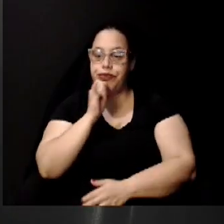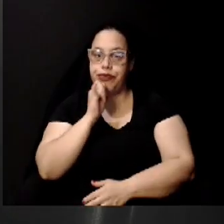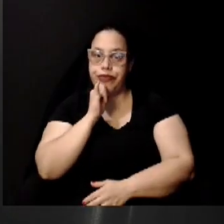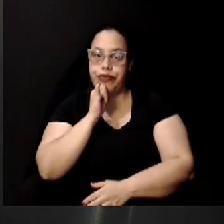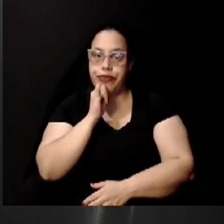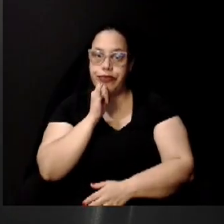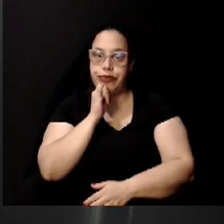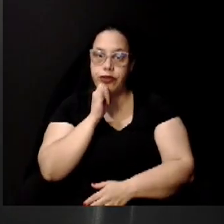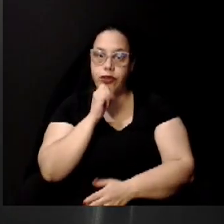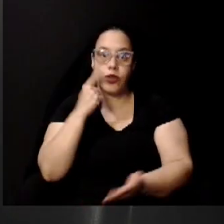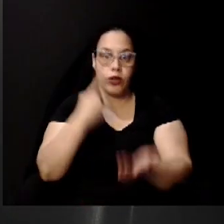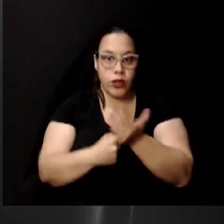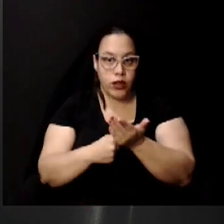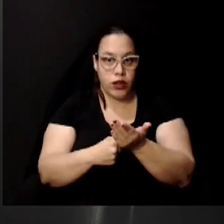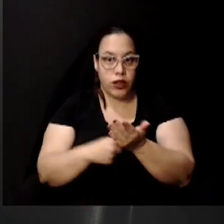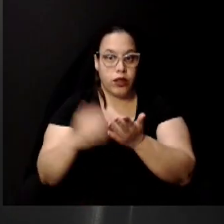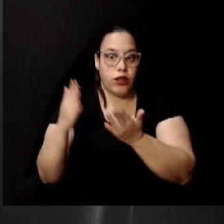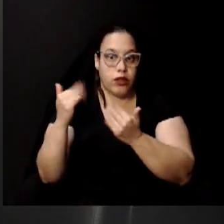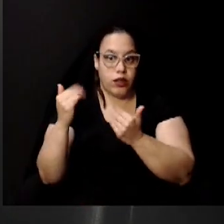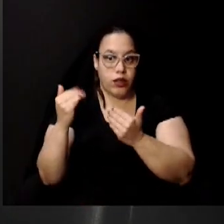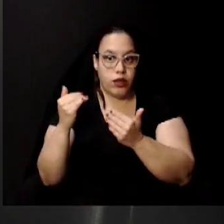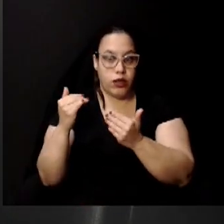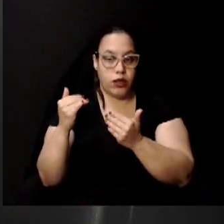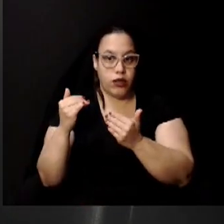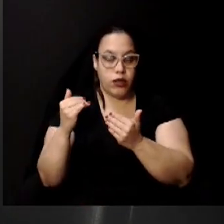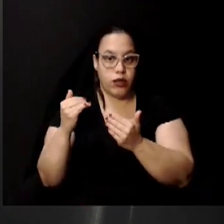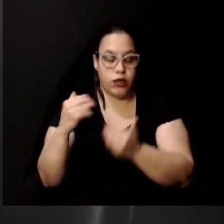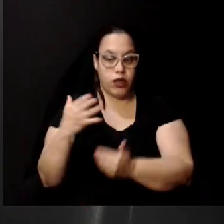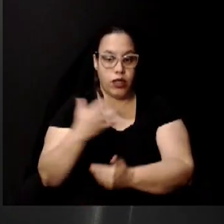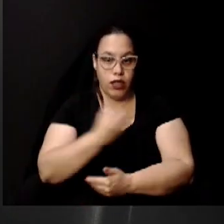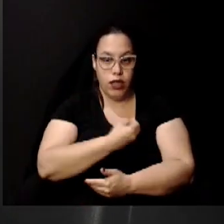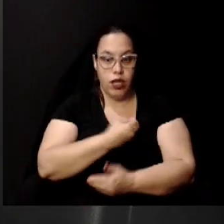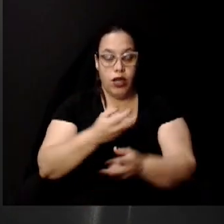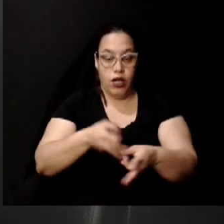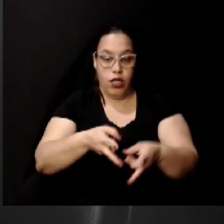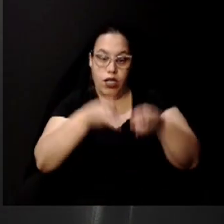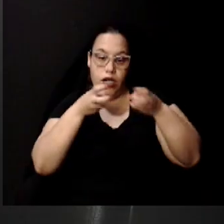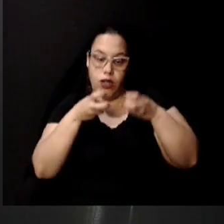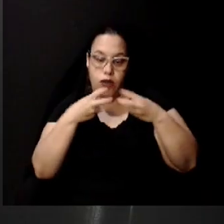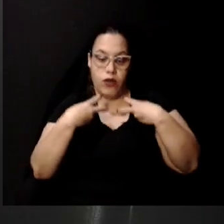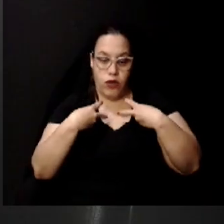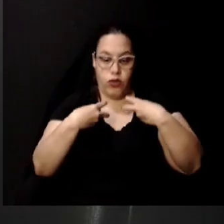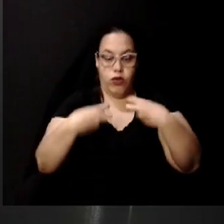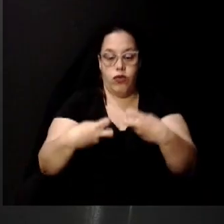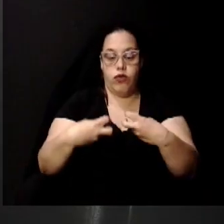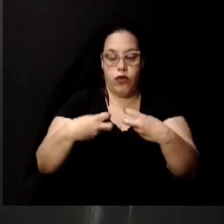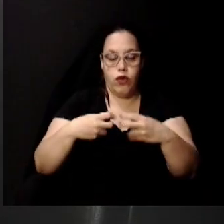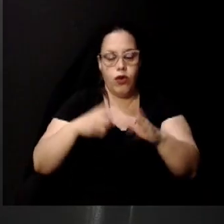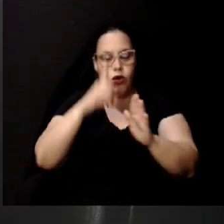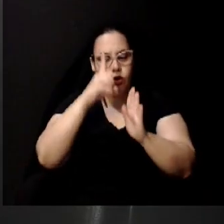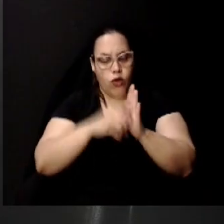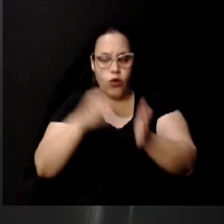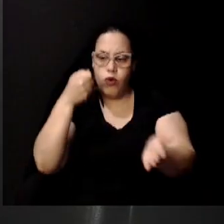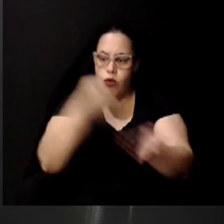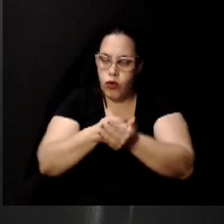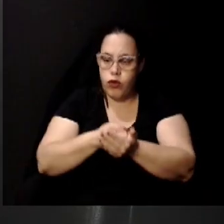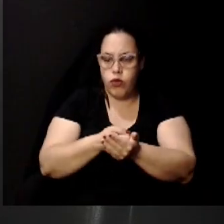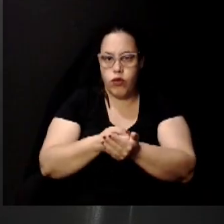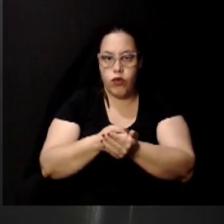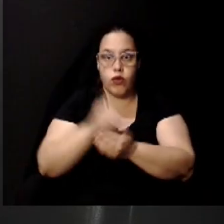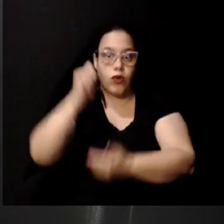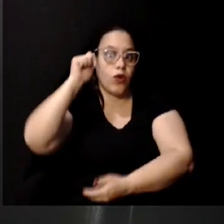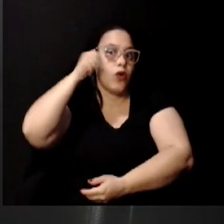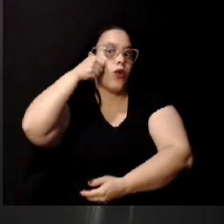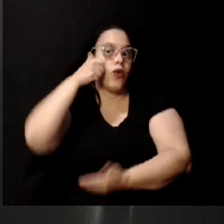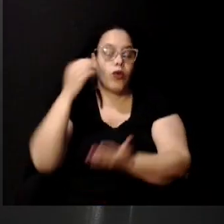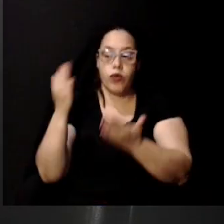forte da juventude trans, que se reconhece e está lutando pelo seu direito de afirmação, da juventude negra, que tem